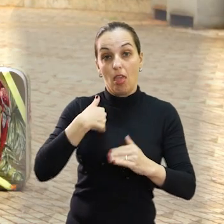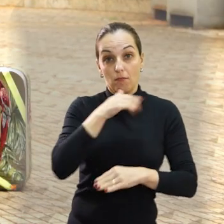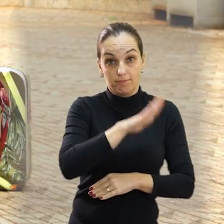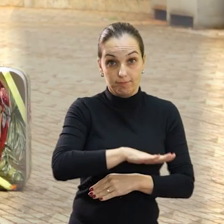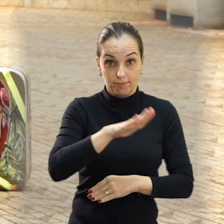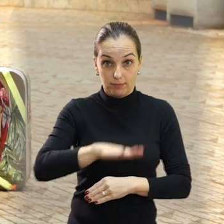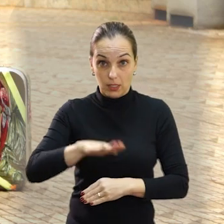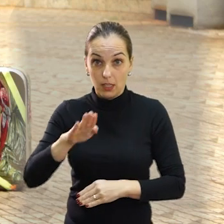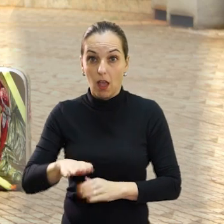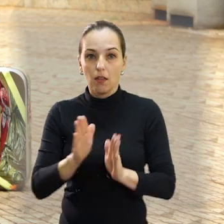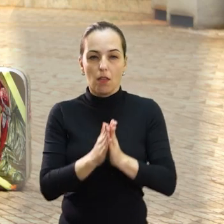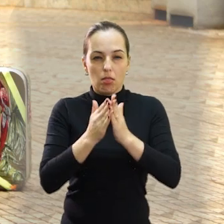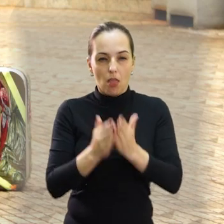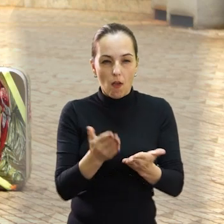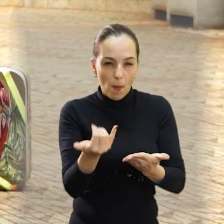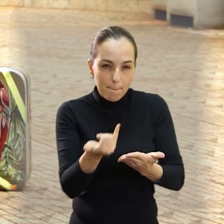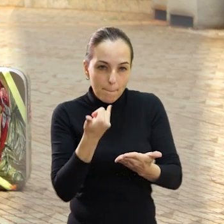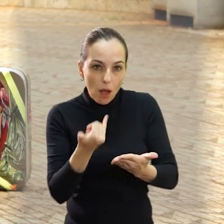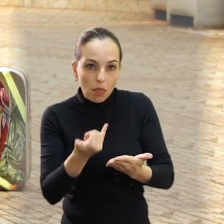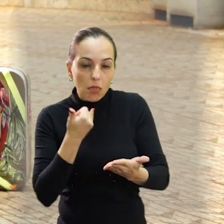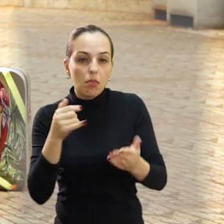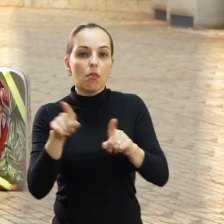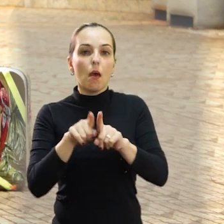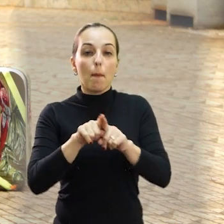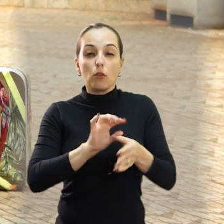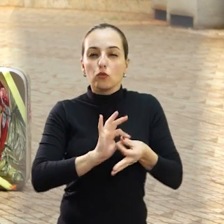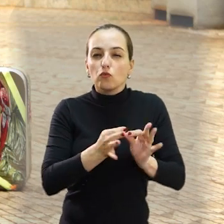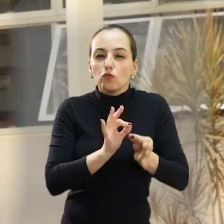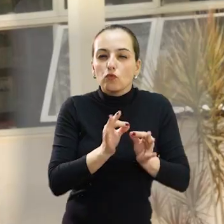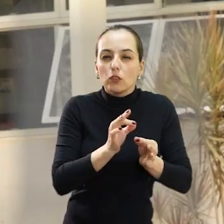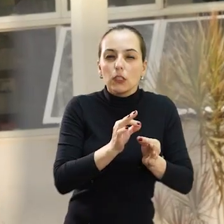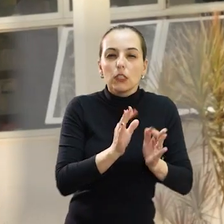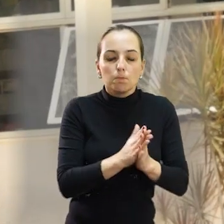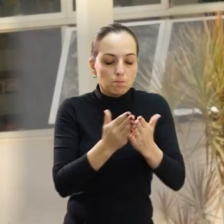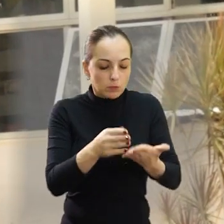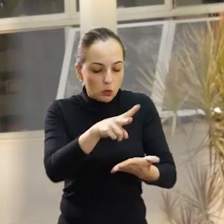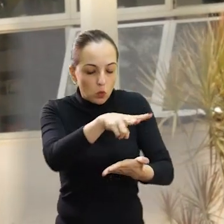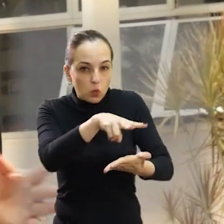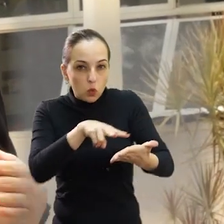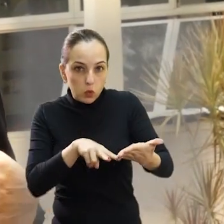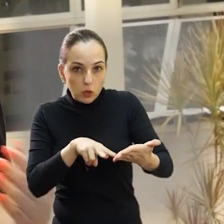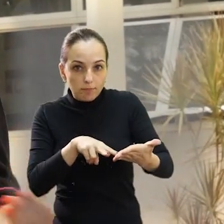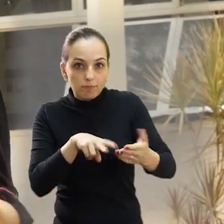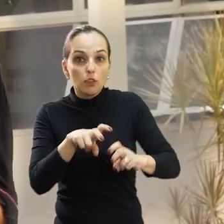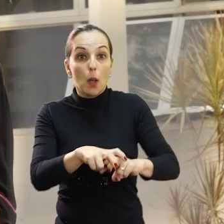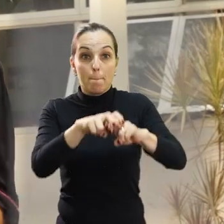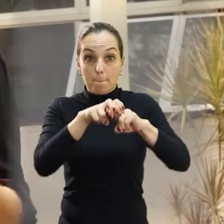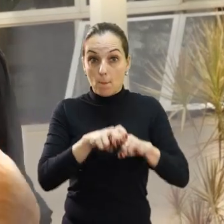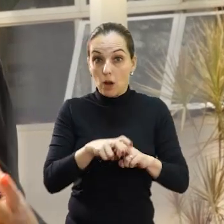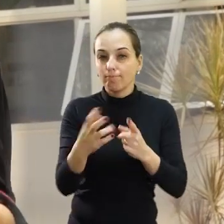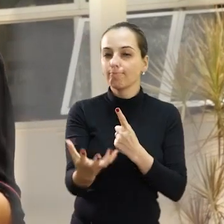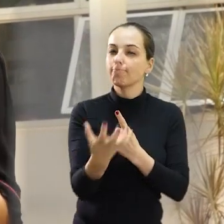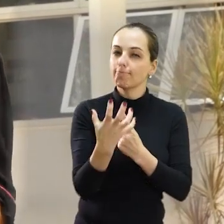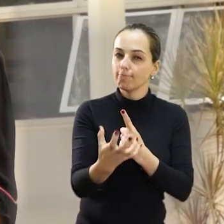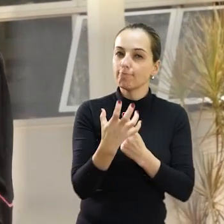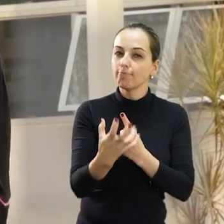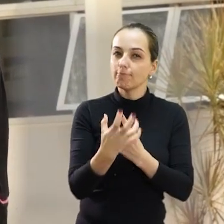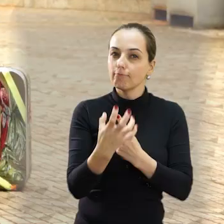as histórias que eu ouvi, oficinas que eu participei, foram através desses dois